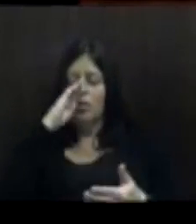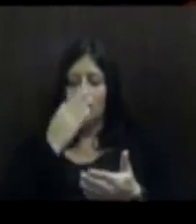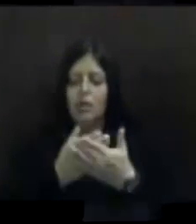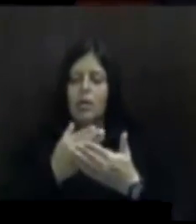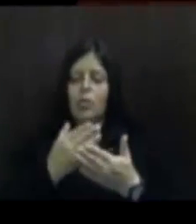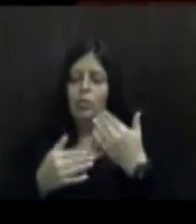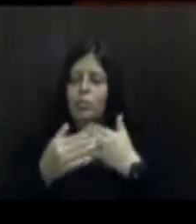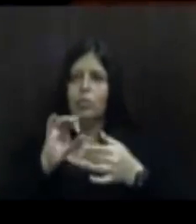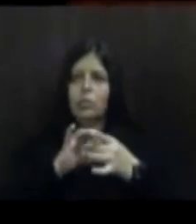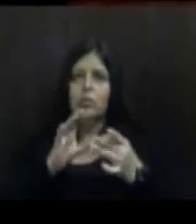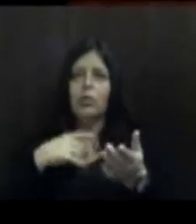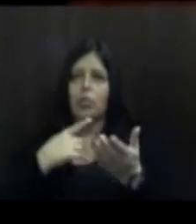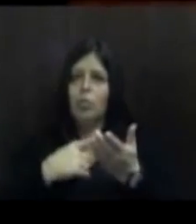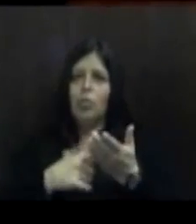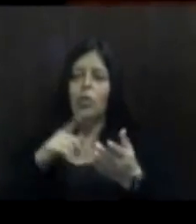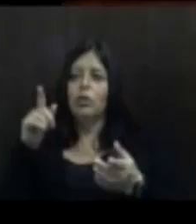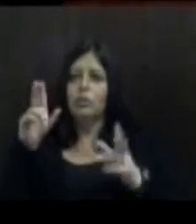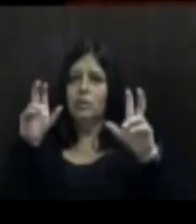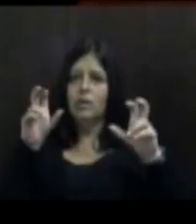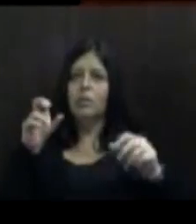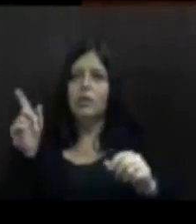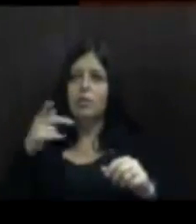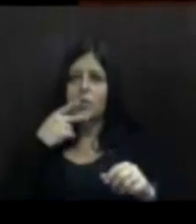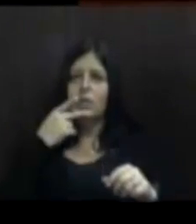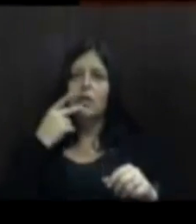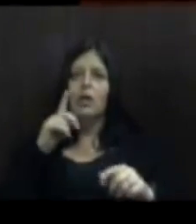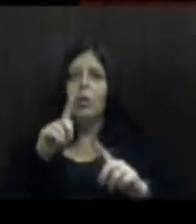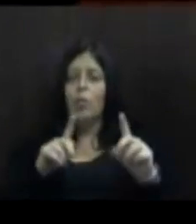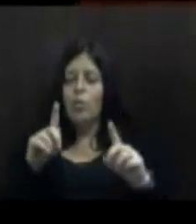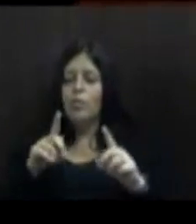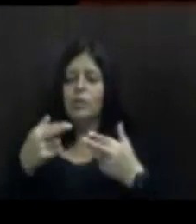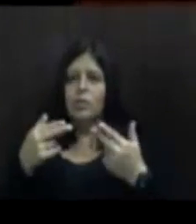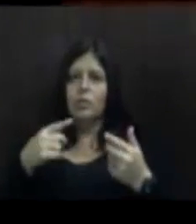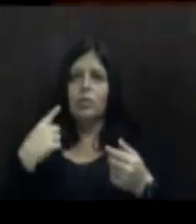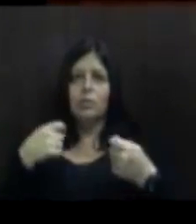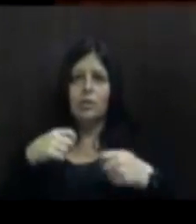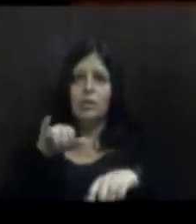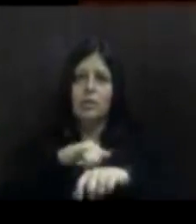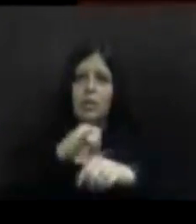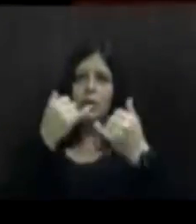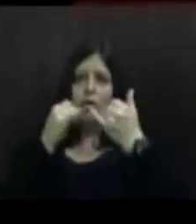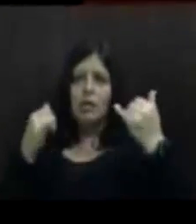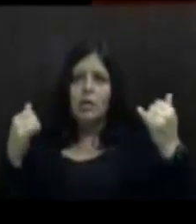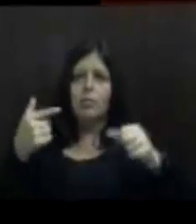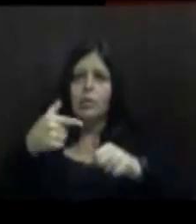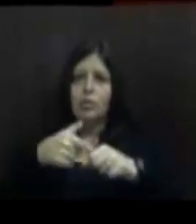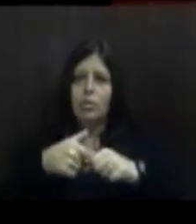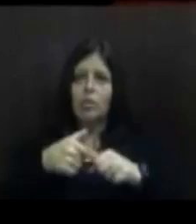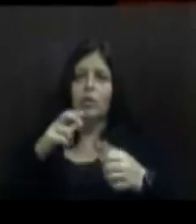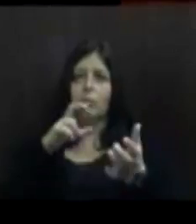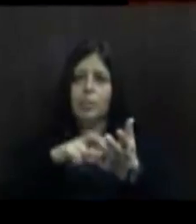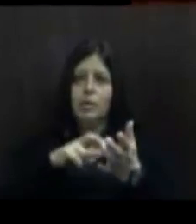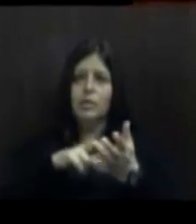com toda a liberdade dizer que concordo em muitos temas que Você levantou aqui agora alguns pontos que entendemos ser estratégicos energia petróleo